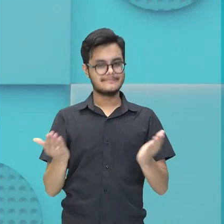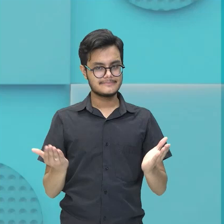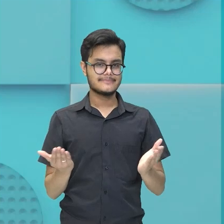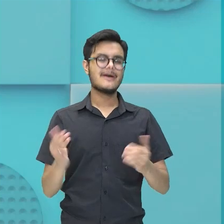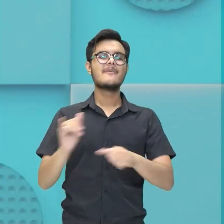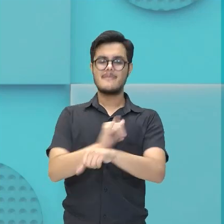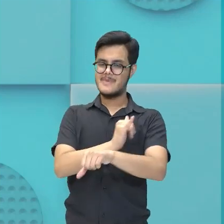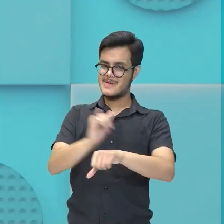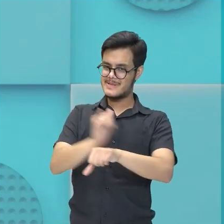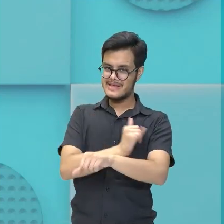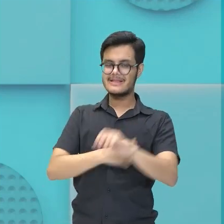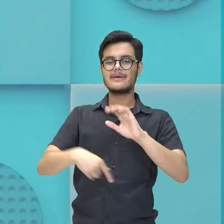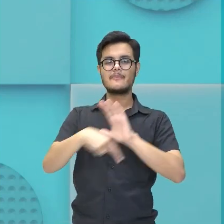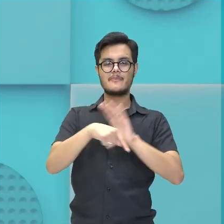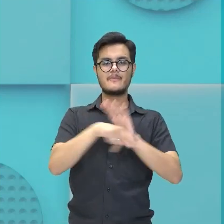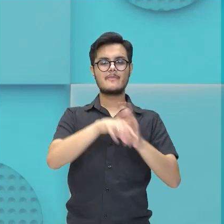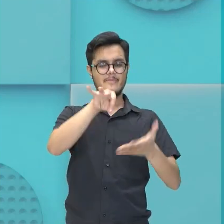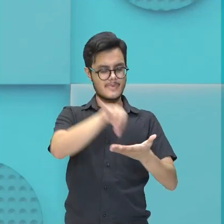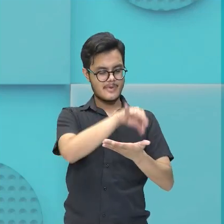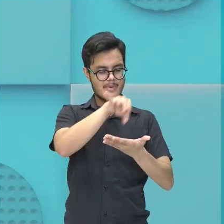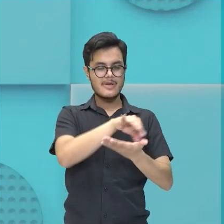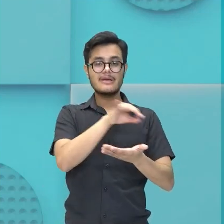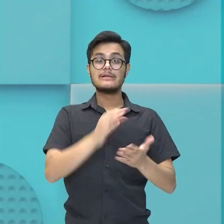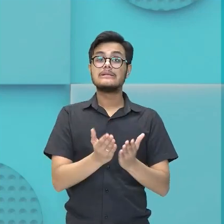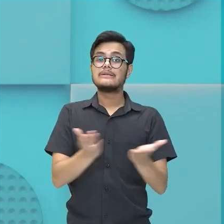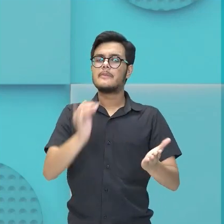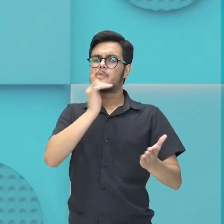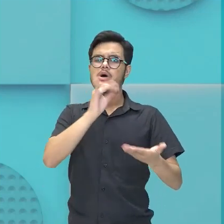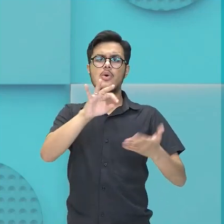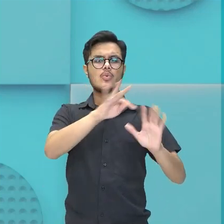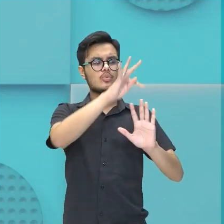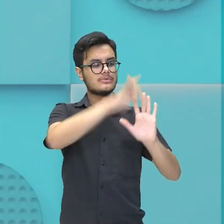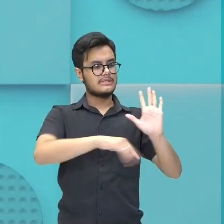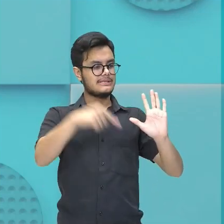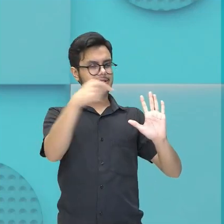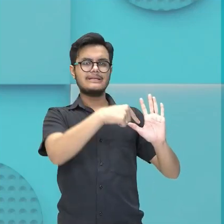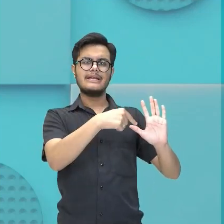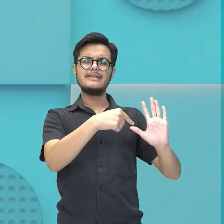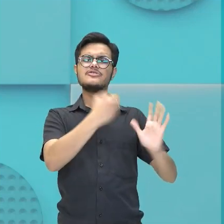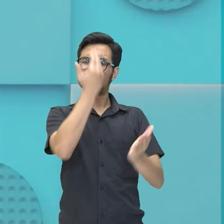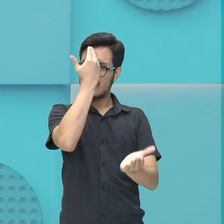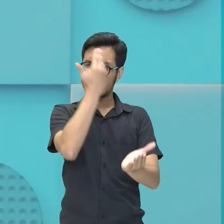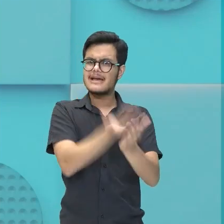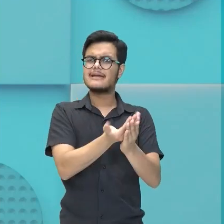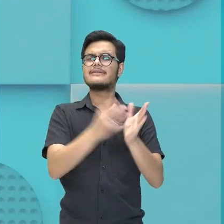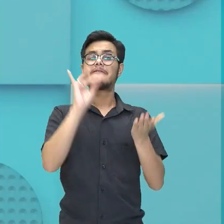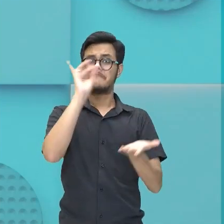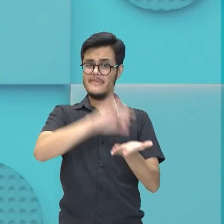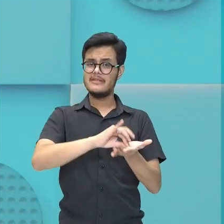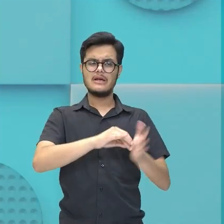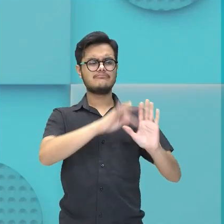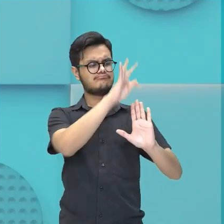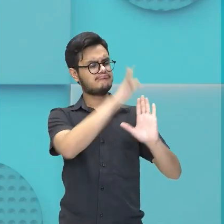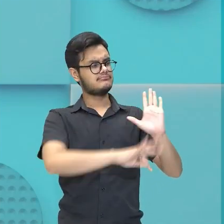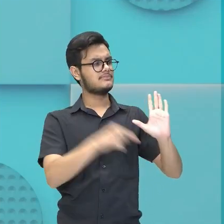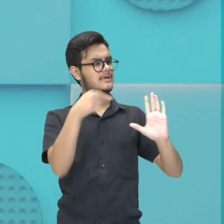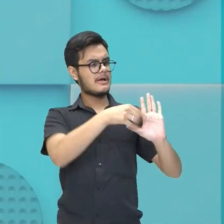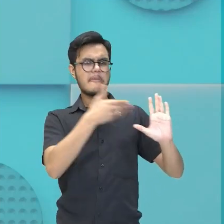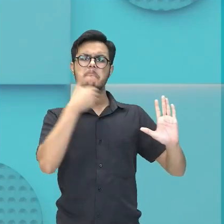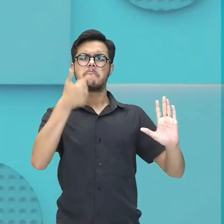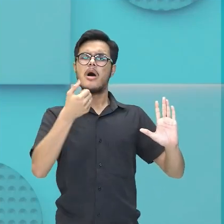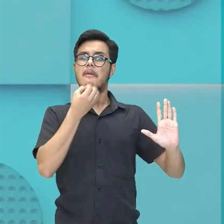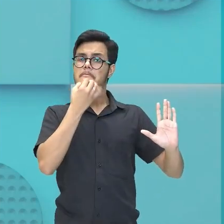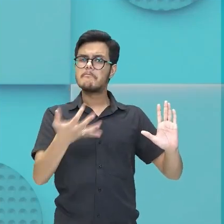é intencional. Isso traz credibilidade ao texto e isso também reforça, né,